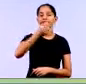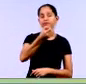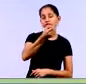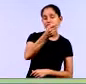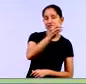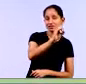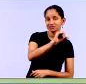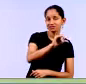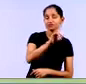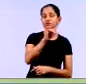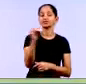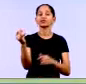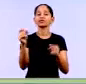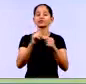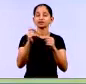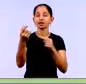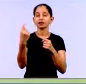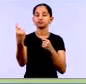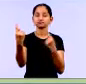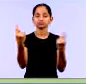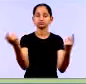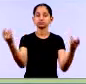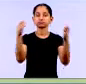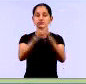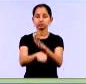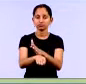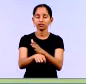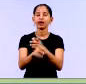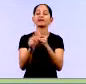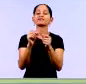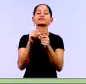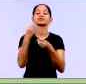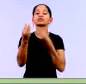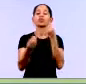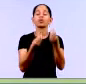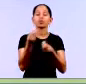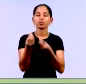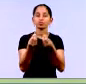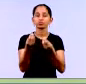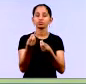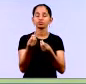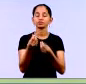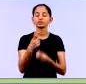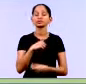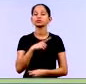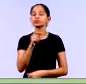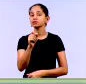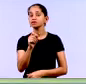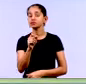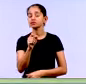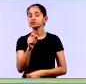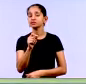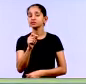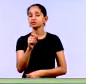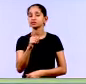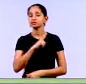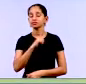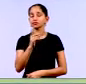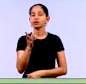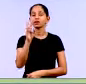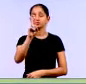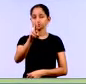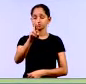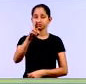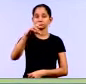9.600, se eu subtrair um pelo outro, vai dar quanto? Vai dar